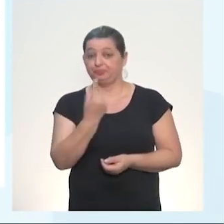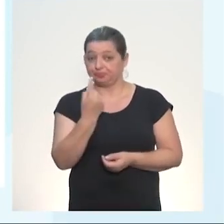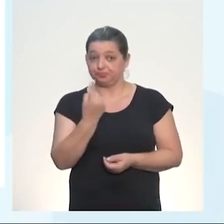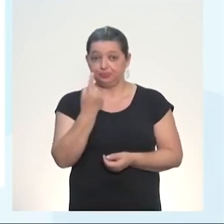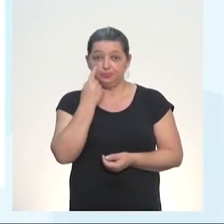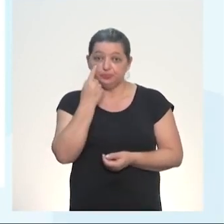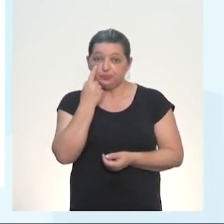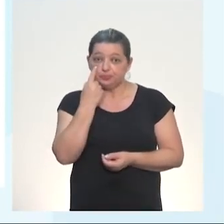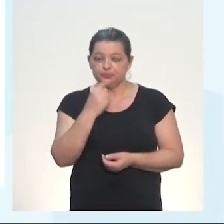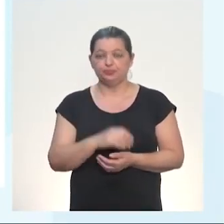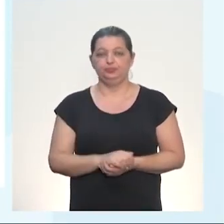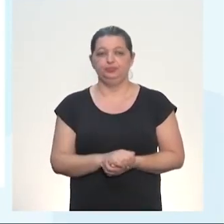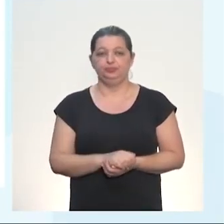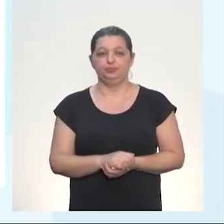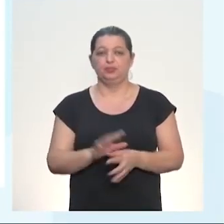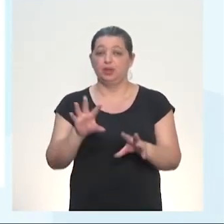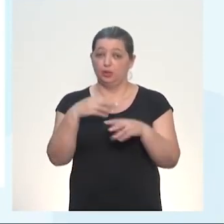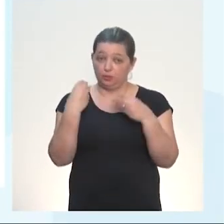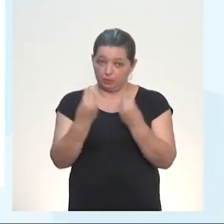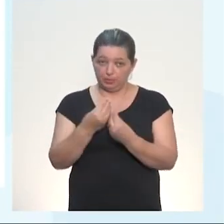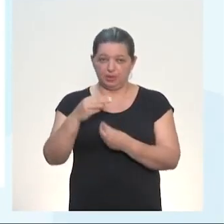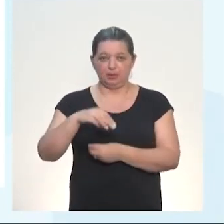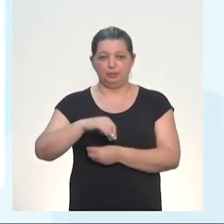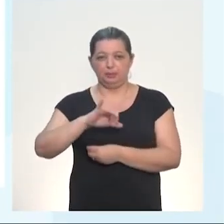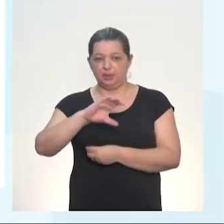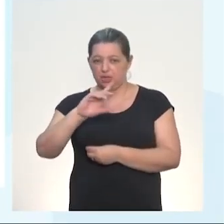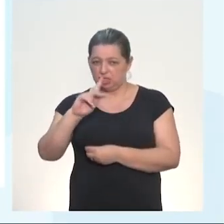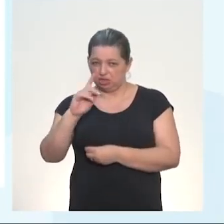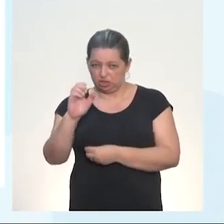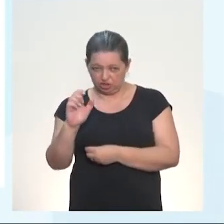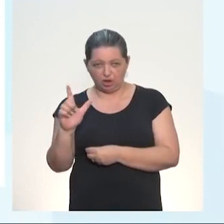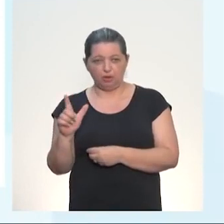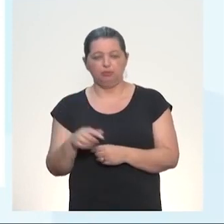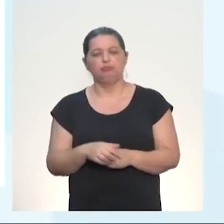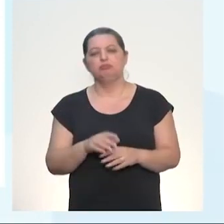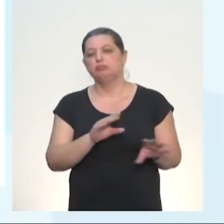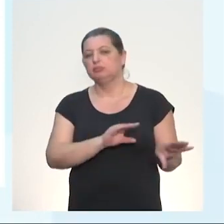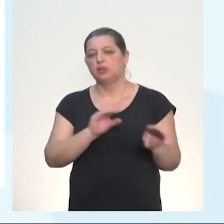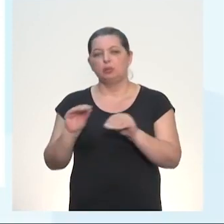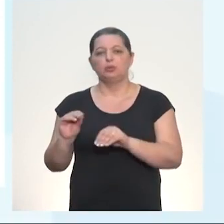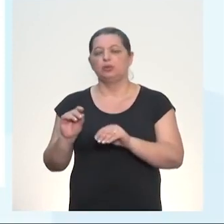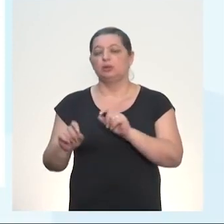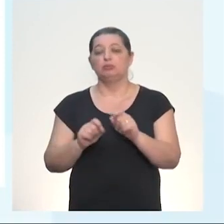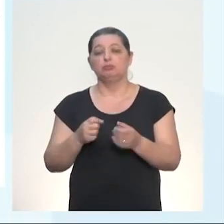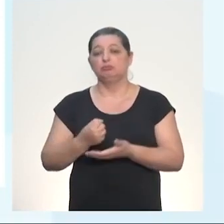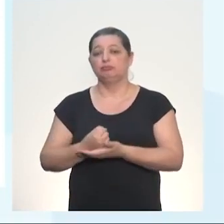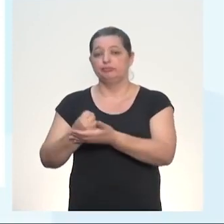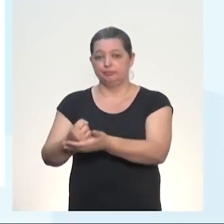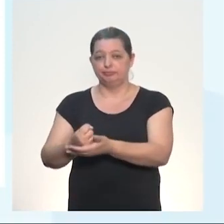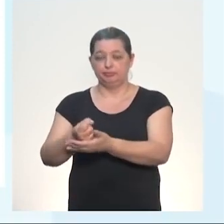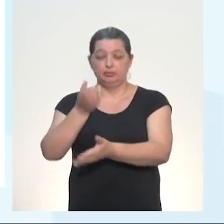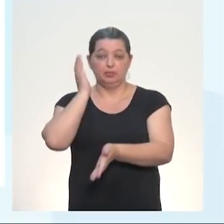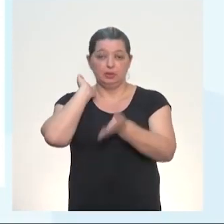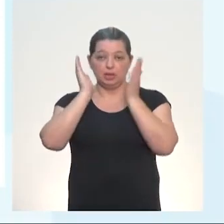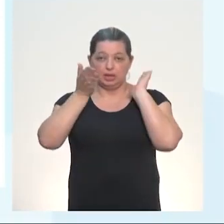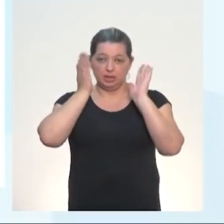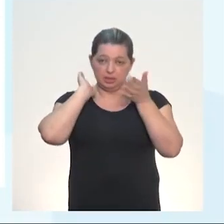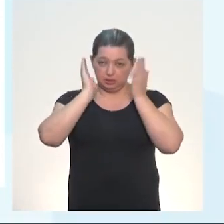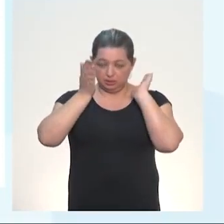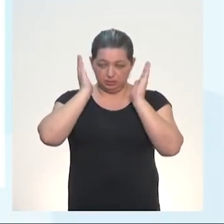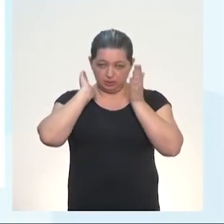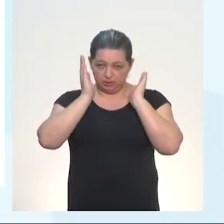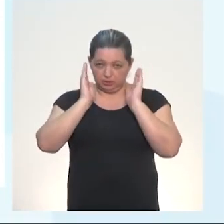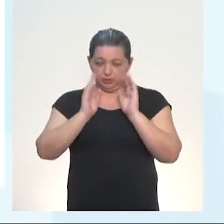ver a história. A família de Michel irá se mudar e, para transportar a mudança, contrataram um